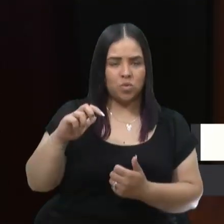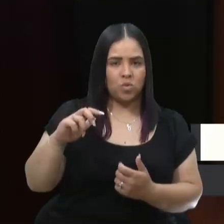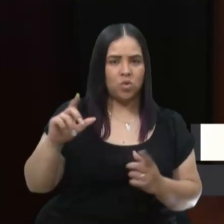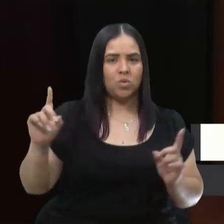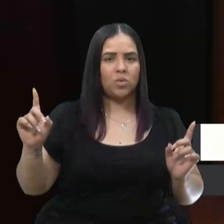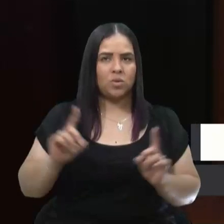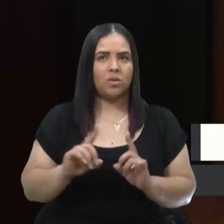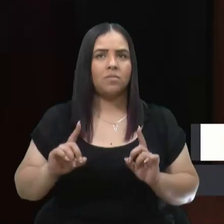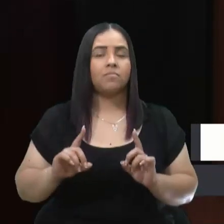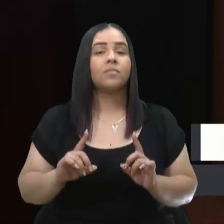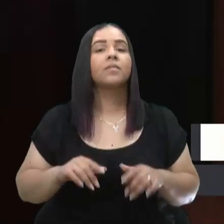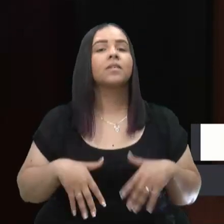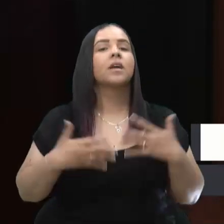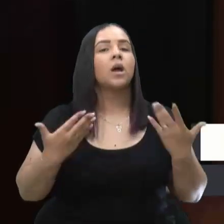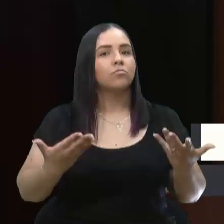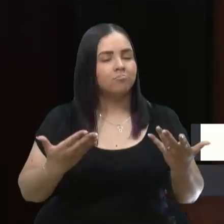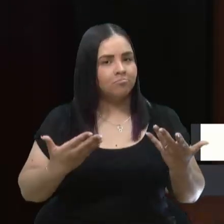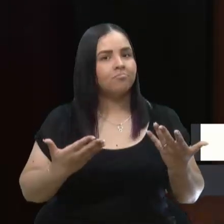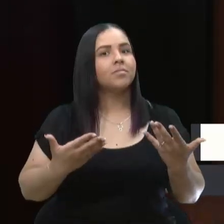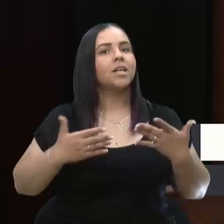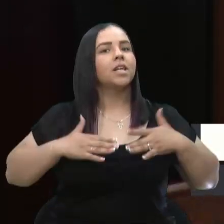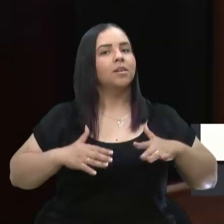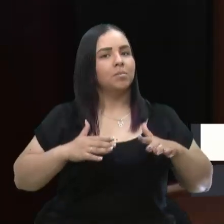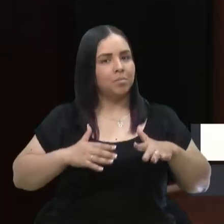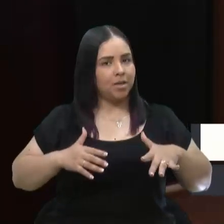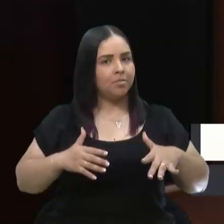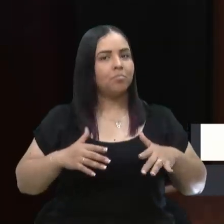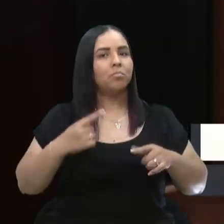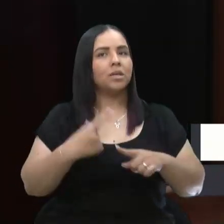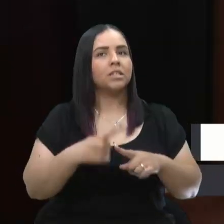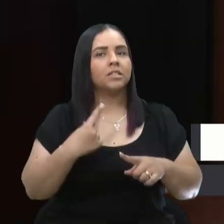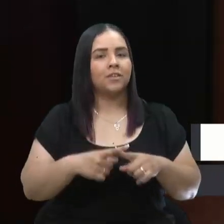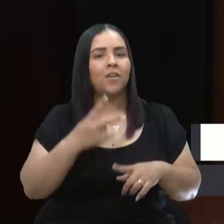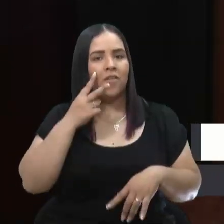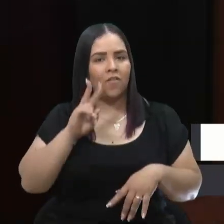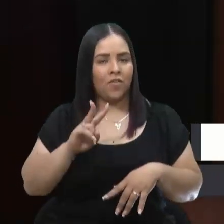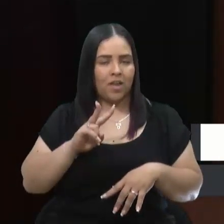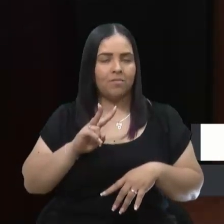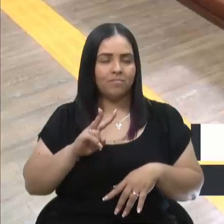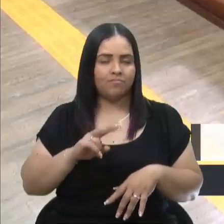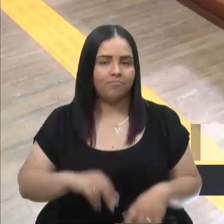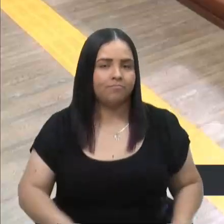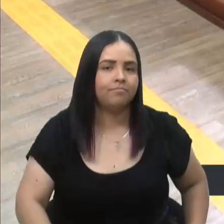apertem os cintos, porque o desastre se avizinha. Obrigado, senhor presidente.